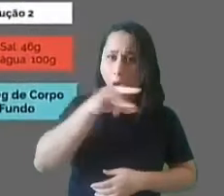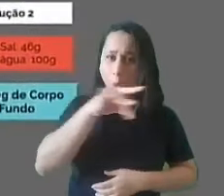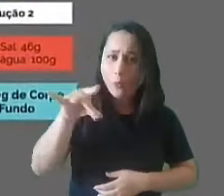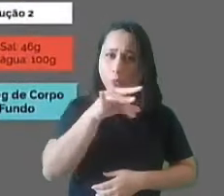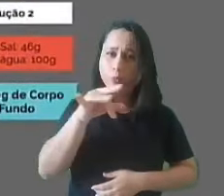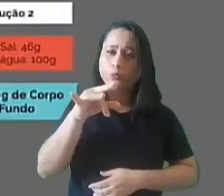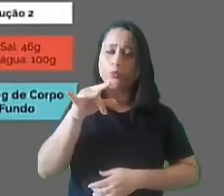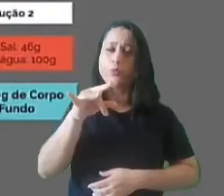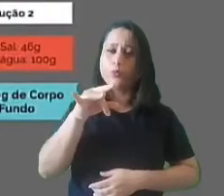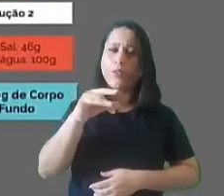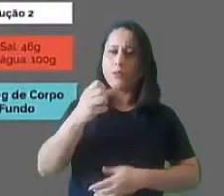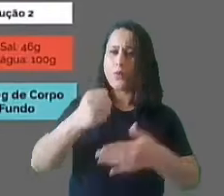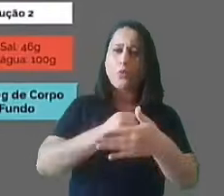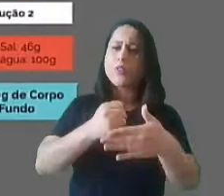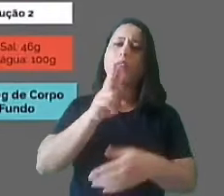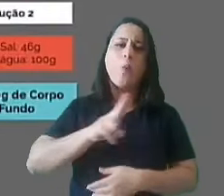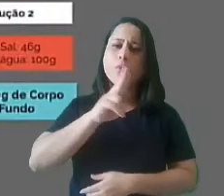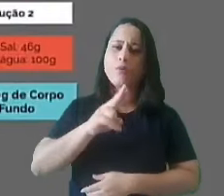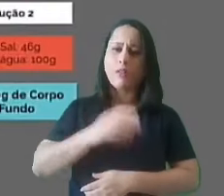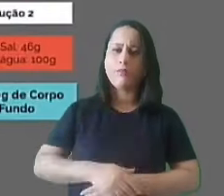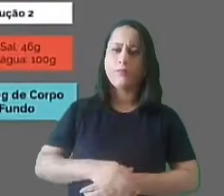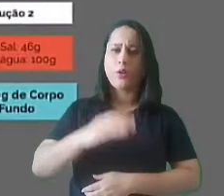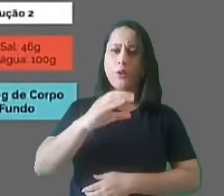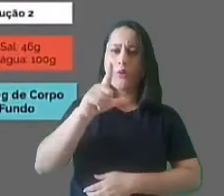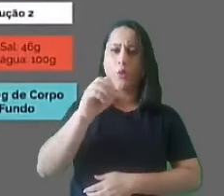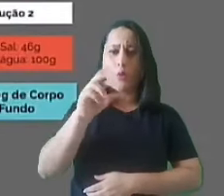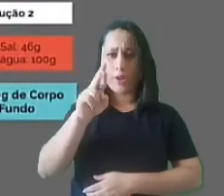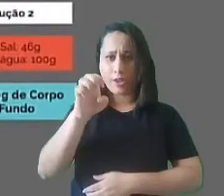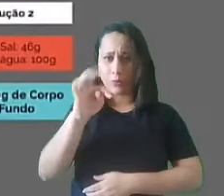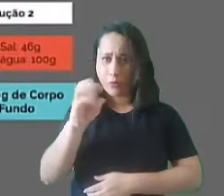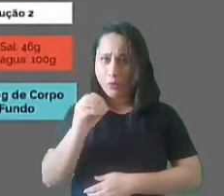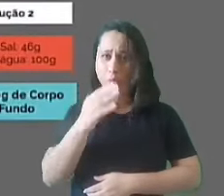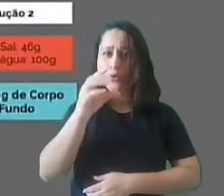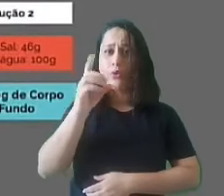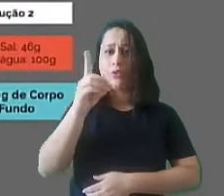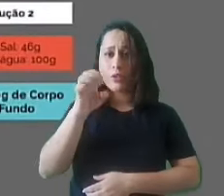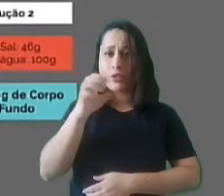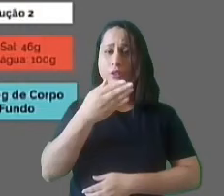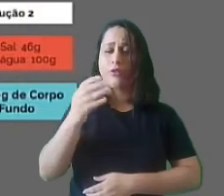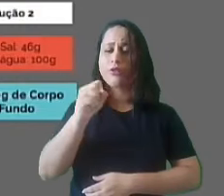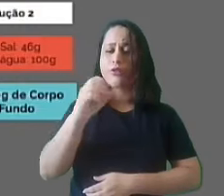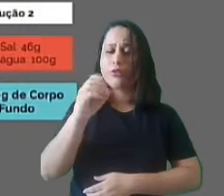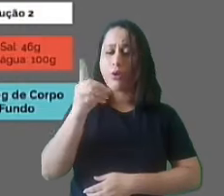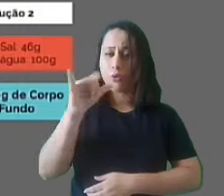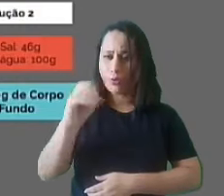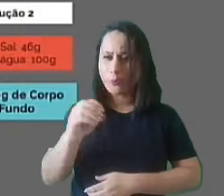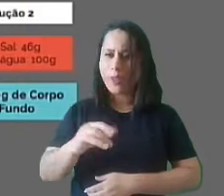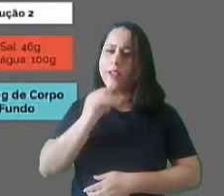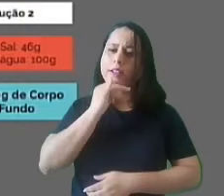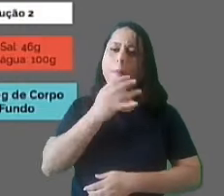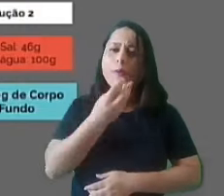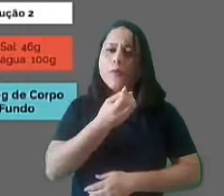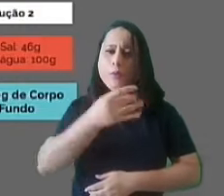do sal de cozinha, o cloreto de sódio. Que tem um coeficiente de